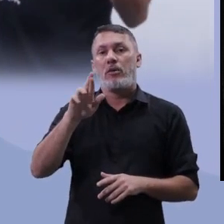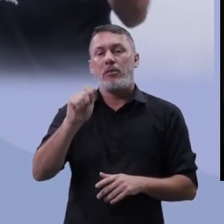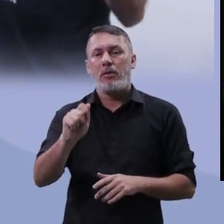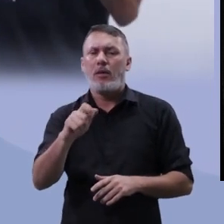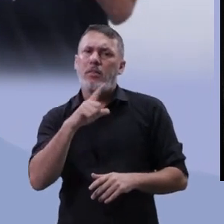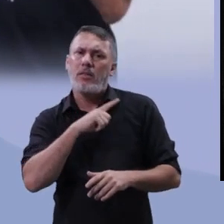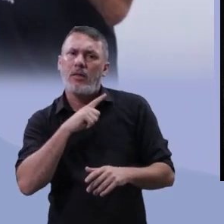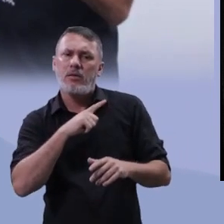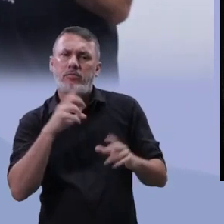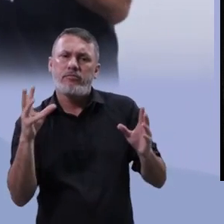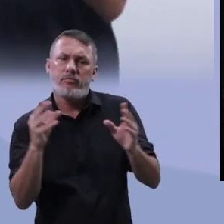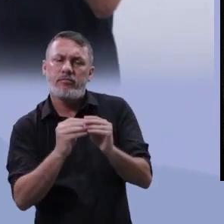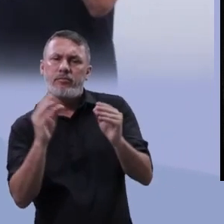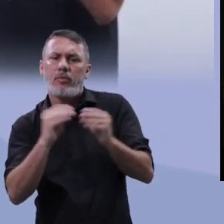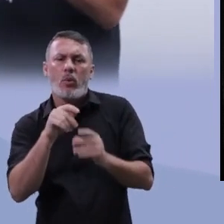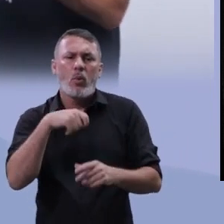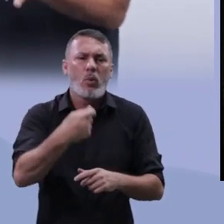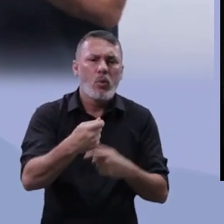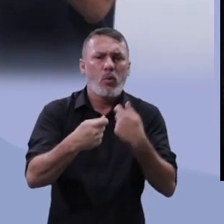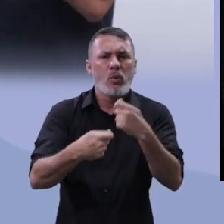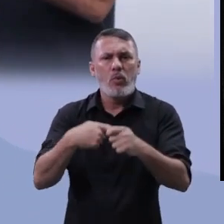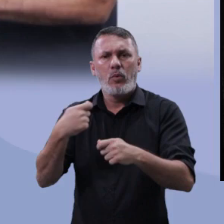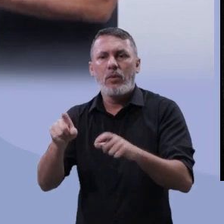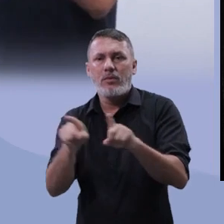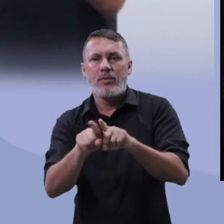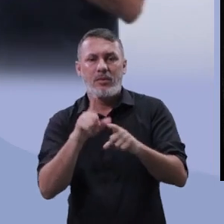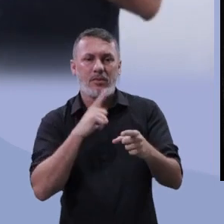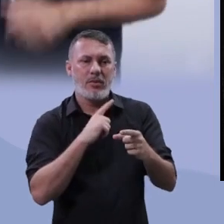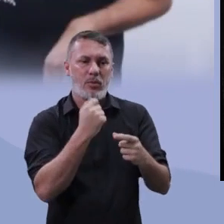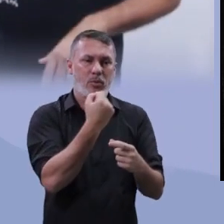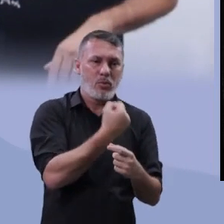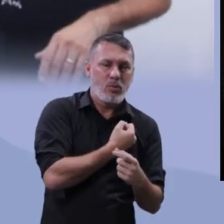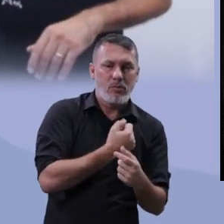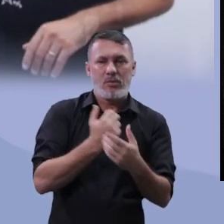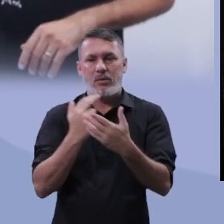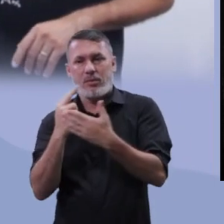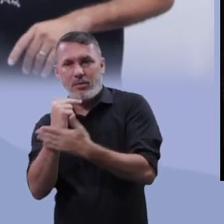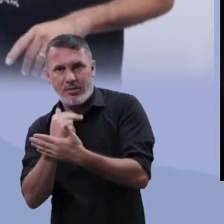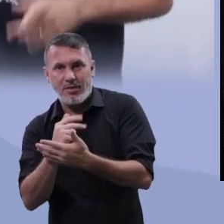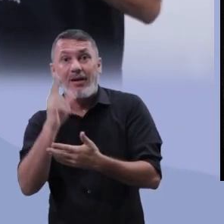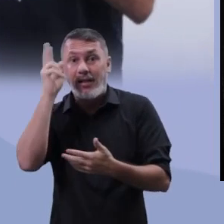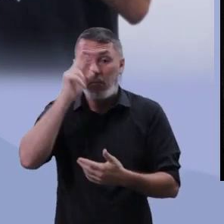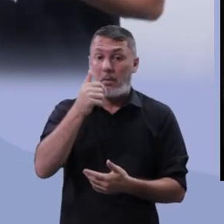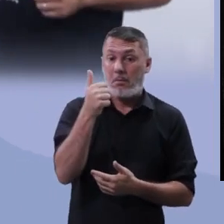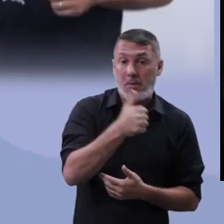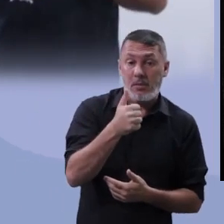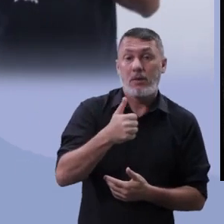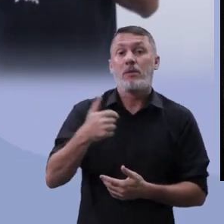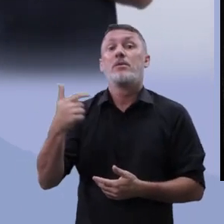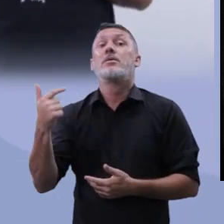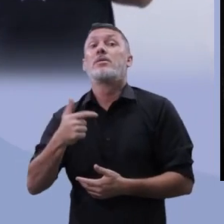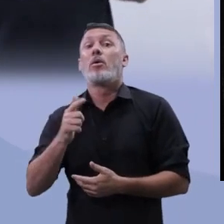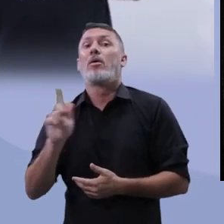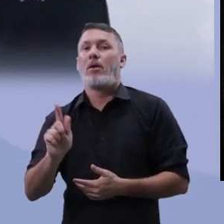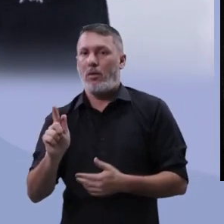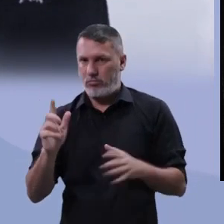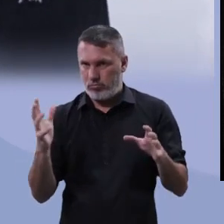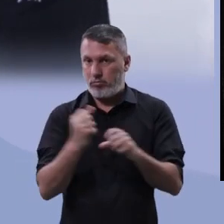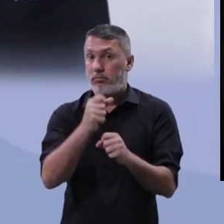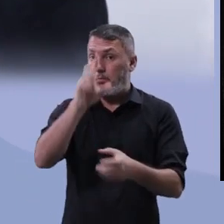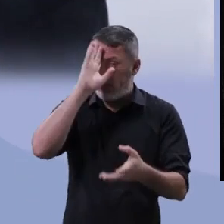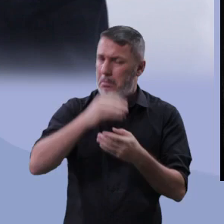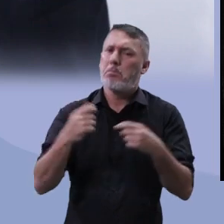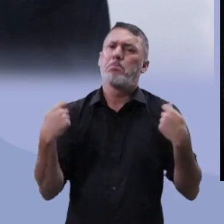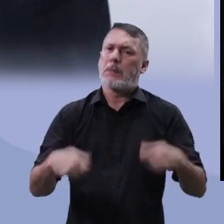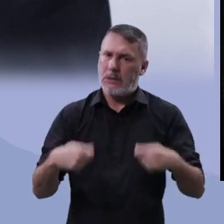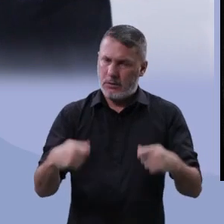As equações, as inequações, as funções e os gráficos das funções do primeiro e do segundo grau. Você tem que dominar isso aí. Beleza, meu